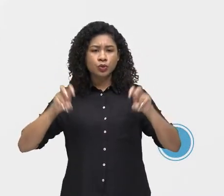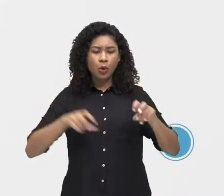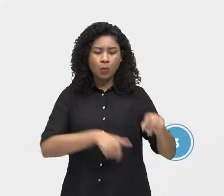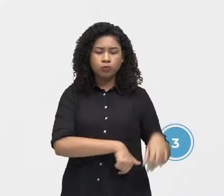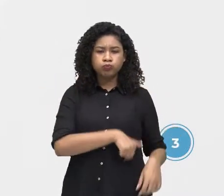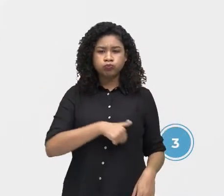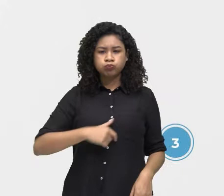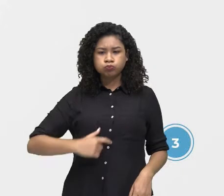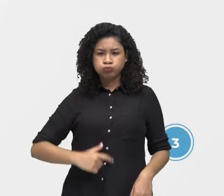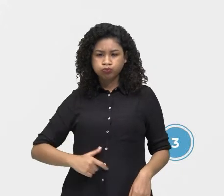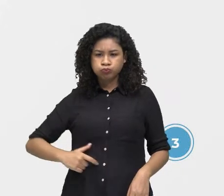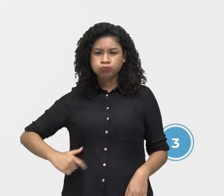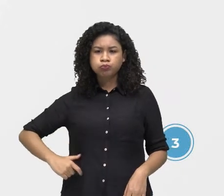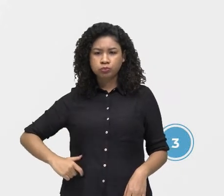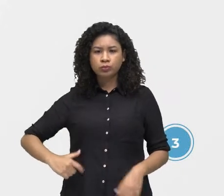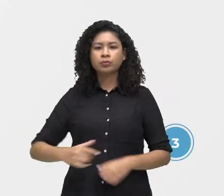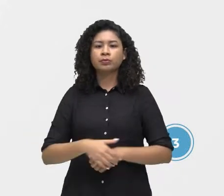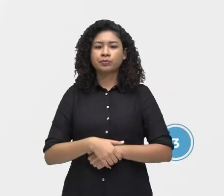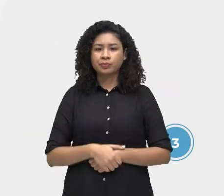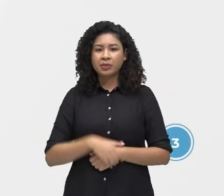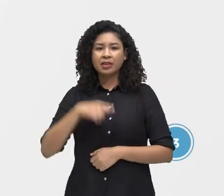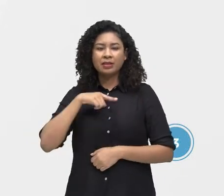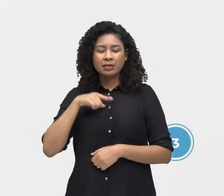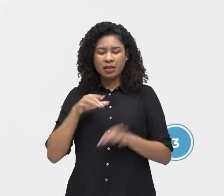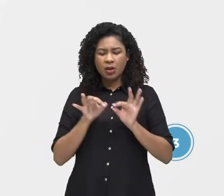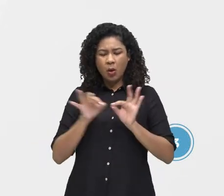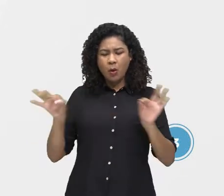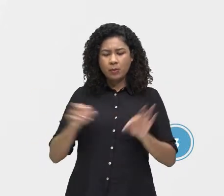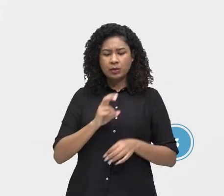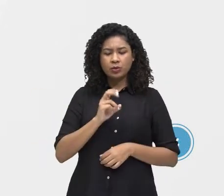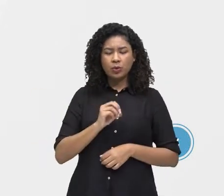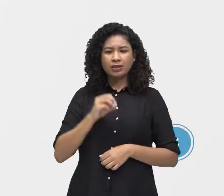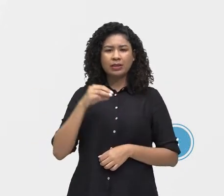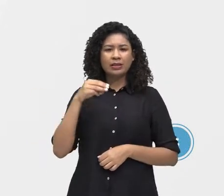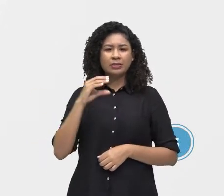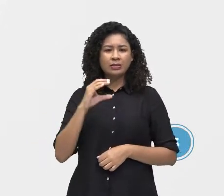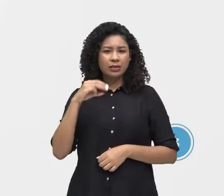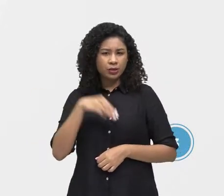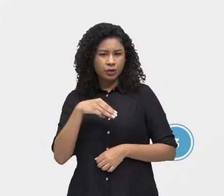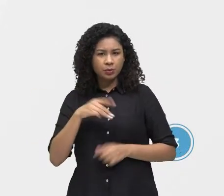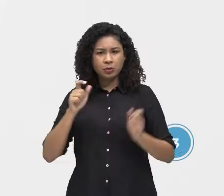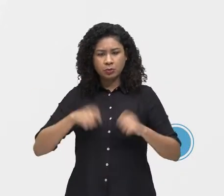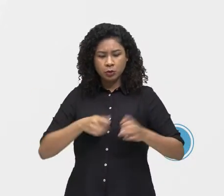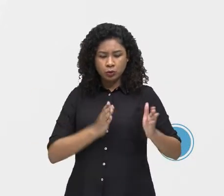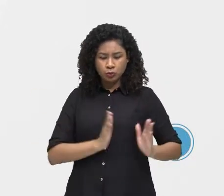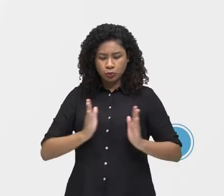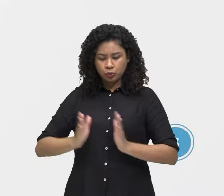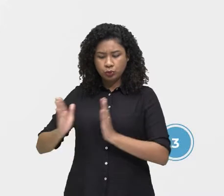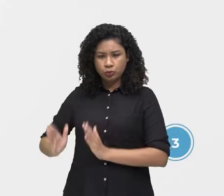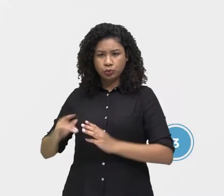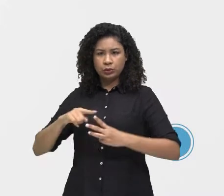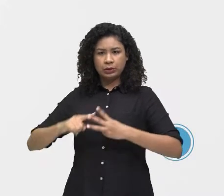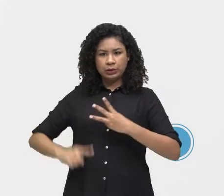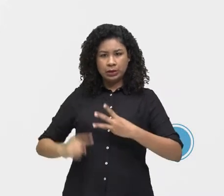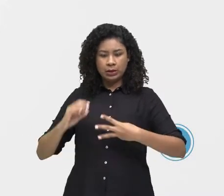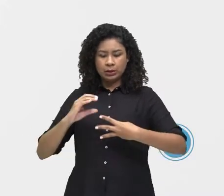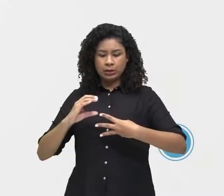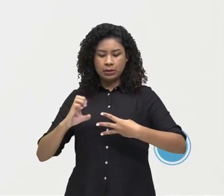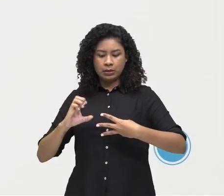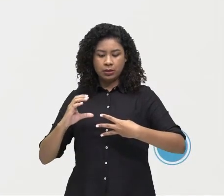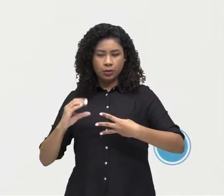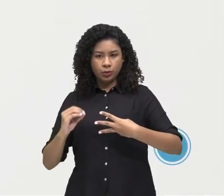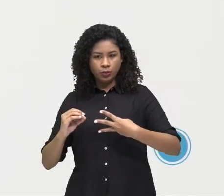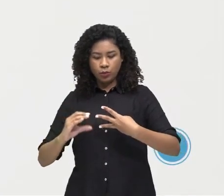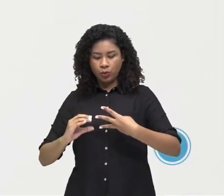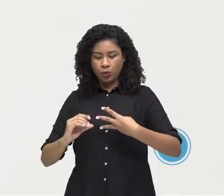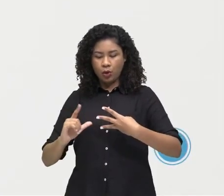aproximadamente 50 centímetros de comprimento e pode ser dividido em seco, colo e reto. Esse órgão, né, o intestino grosso,